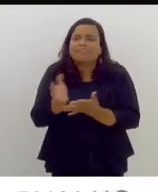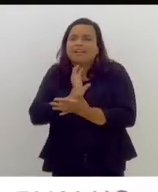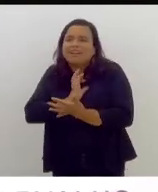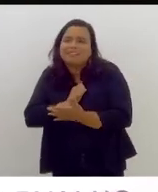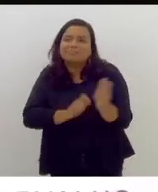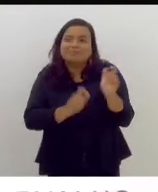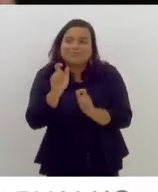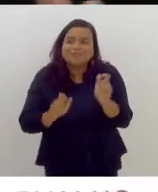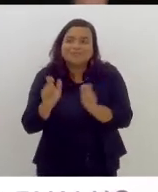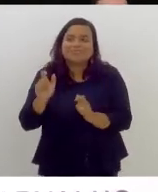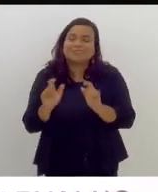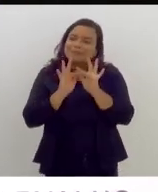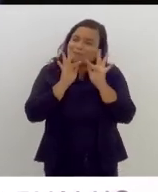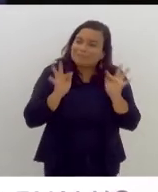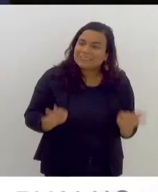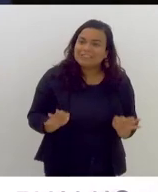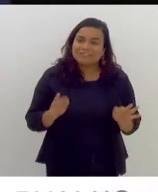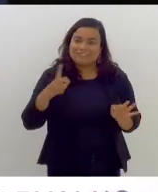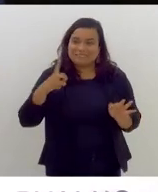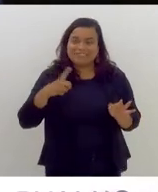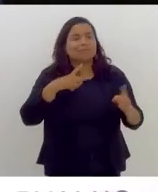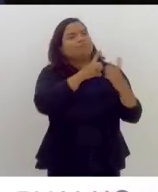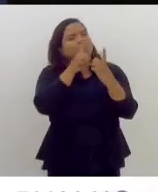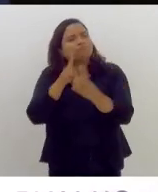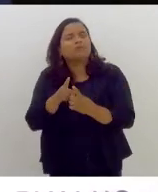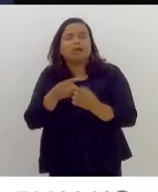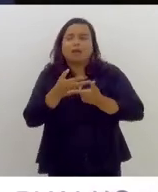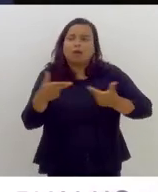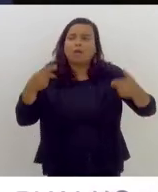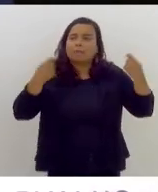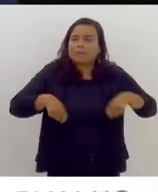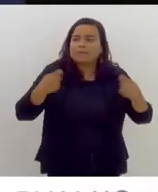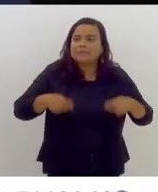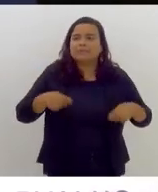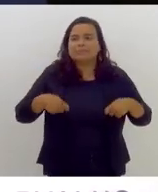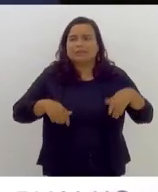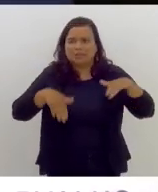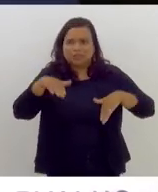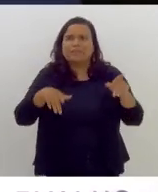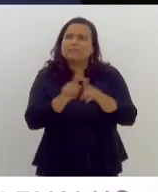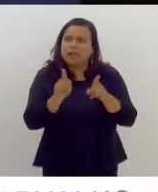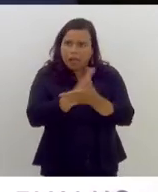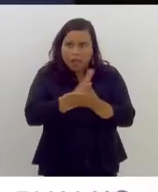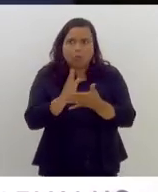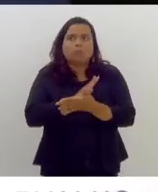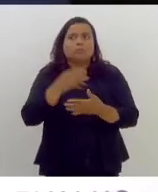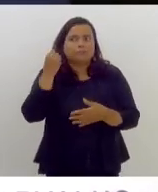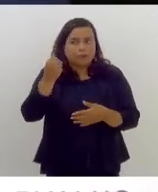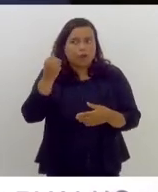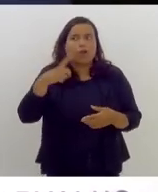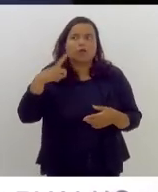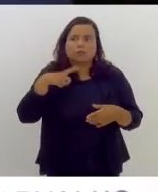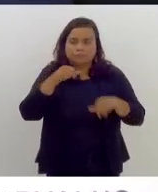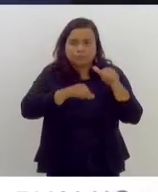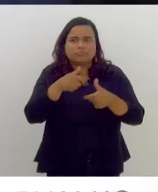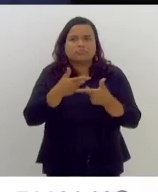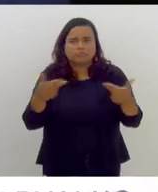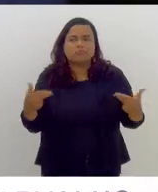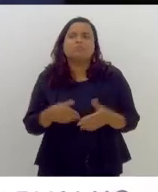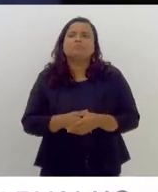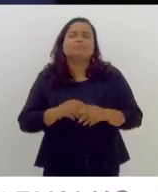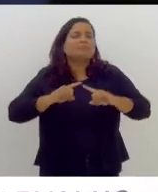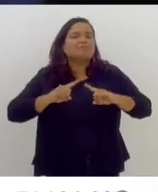próximo, com humildade para atender as demandas, às vezes até algumas demandas grosseiras, né?